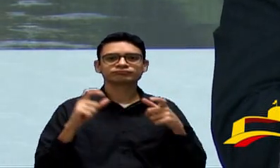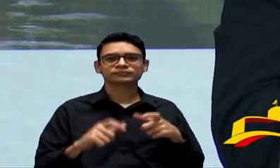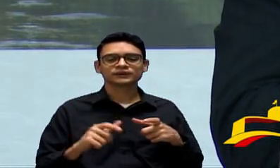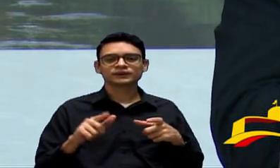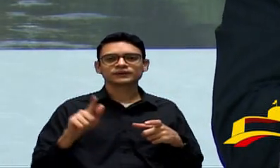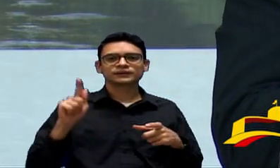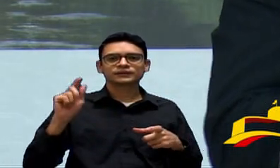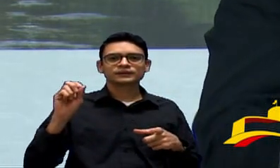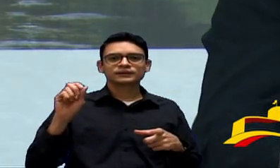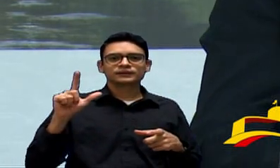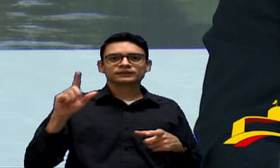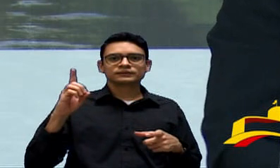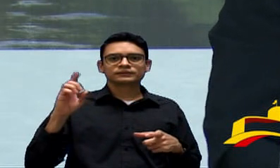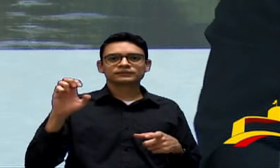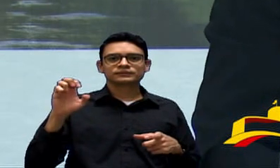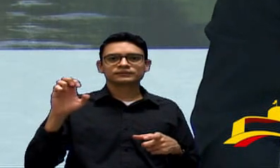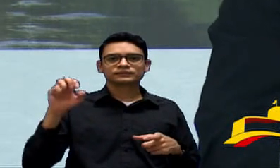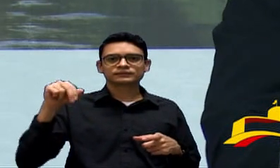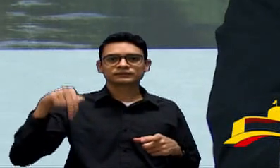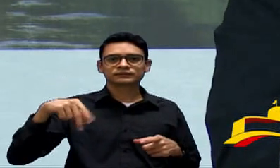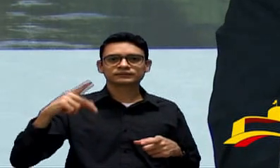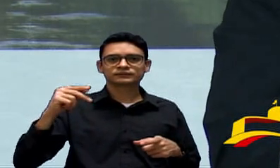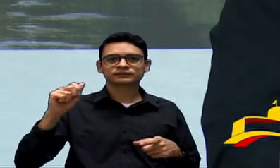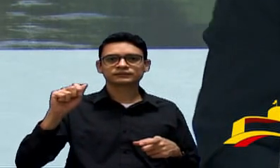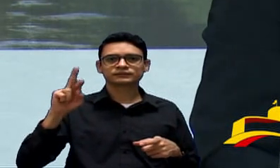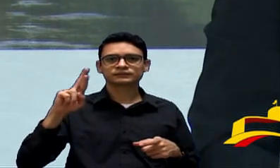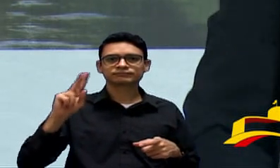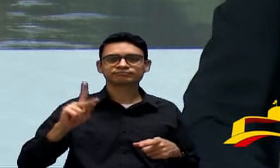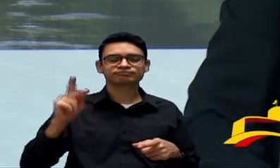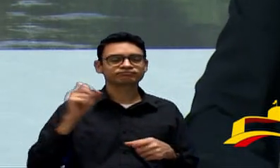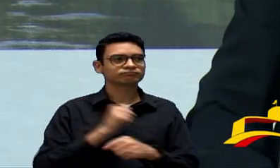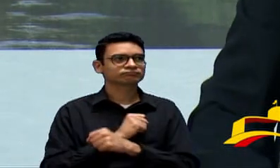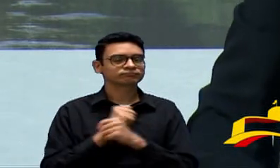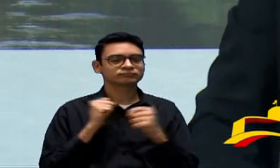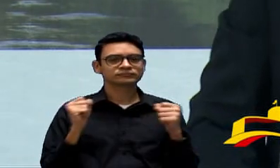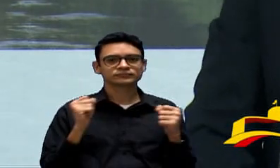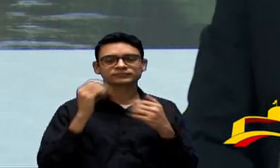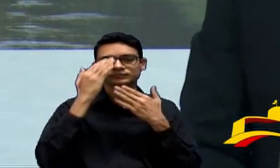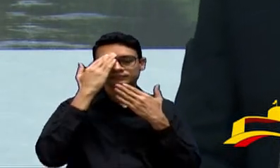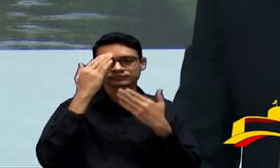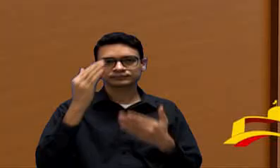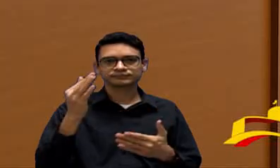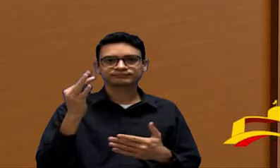Park, que já está passando dos limites. Muito obrigado, Fausto.